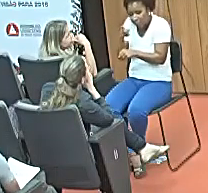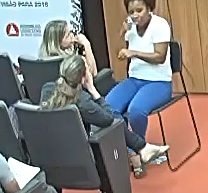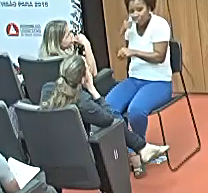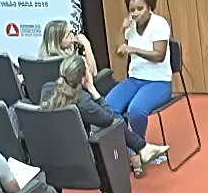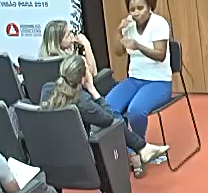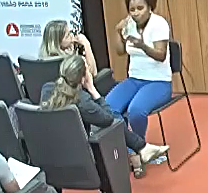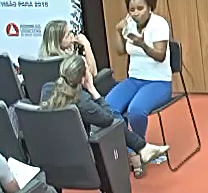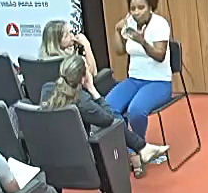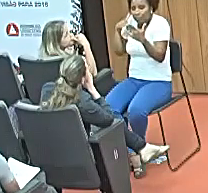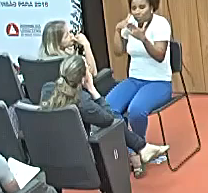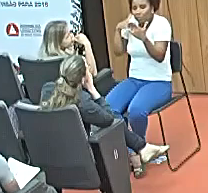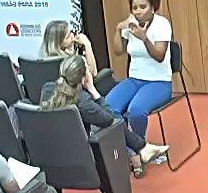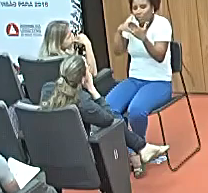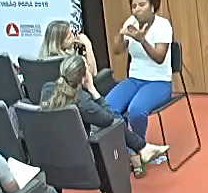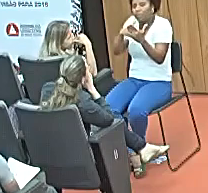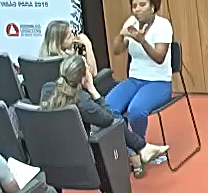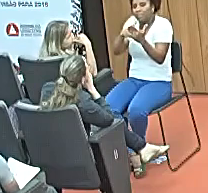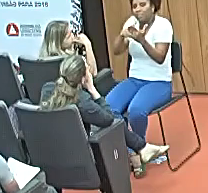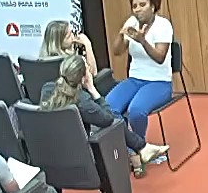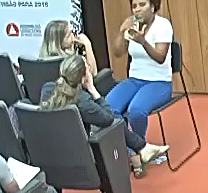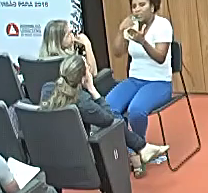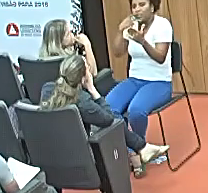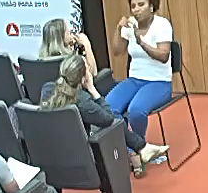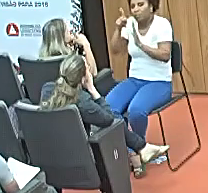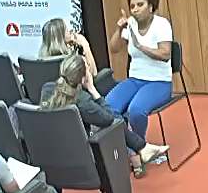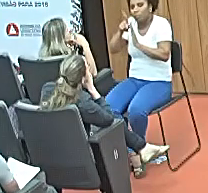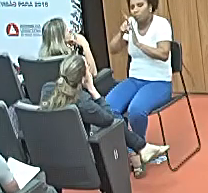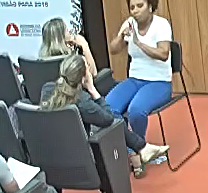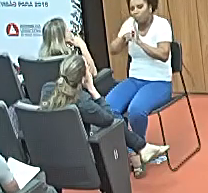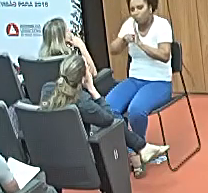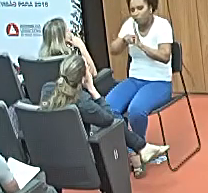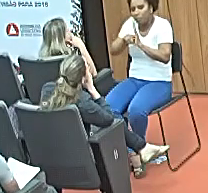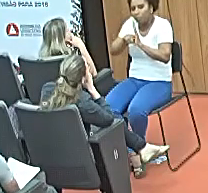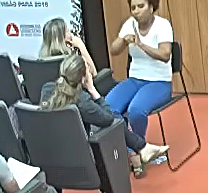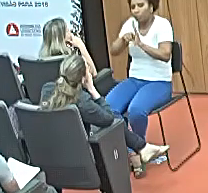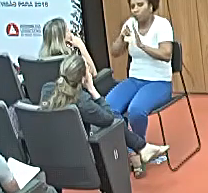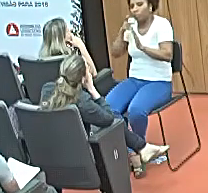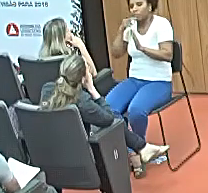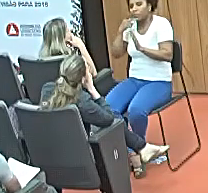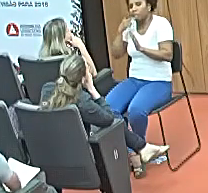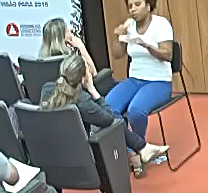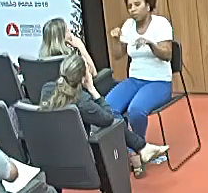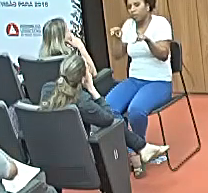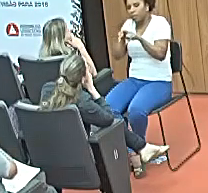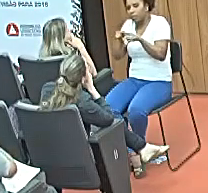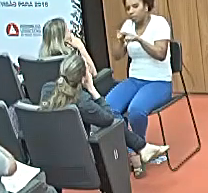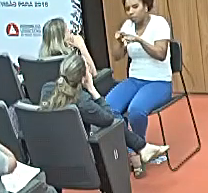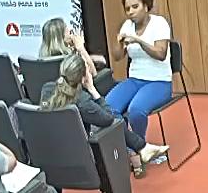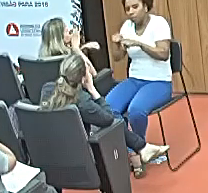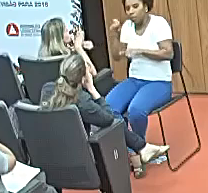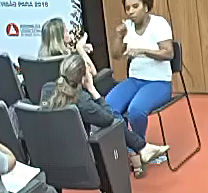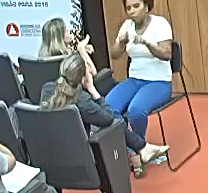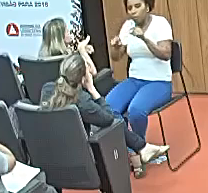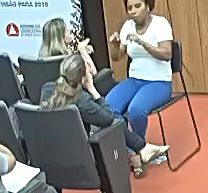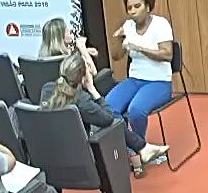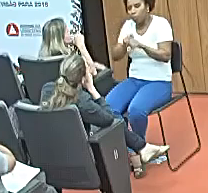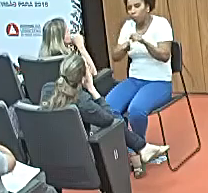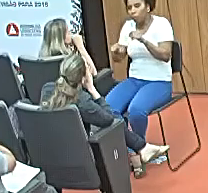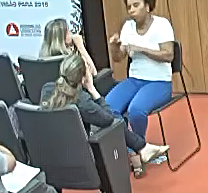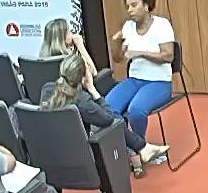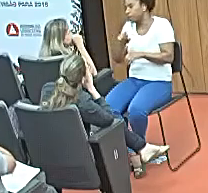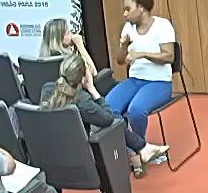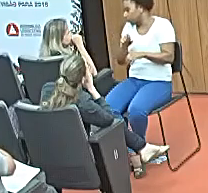máximo perfuração desse tipo de planejamento apoiar tecnicamente municípios entidades que promovam